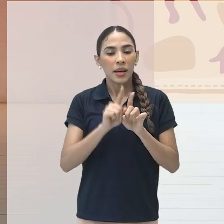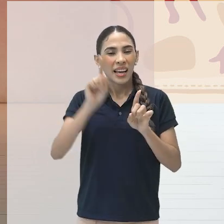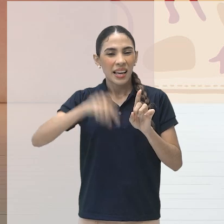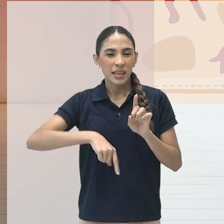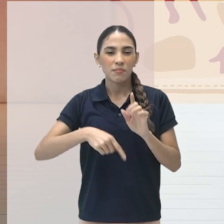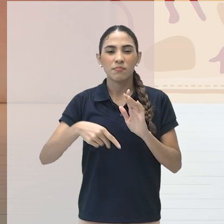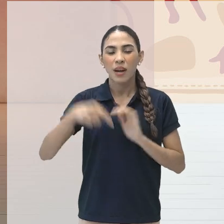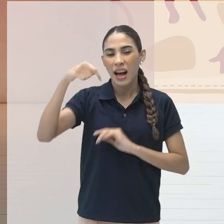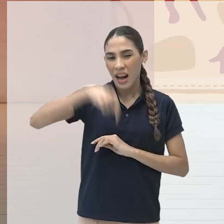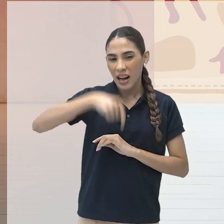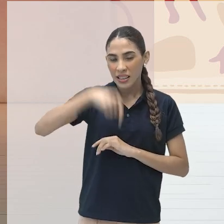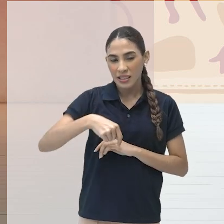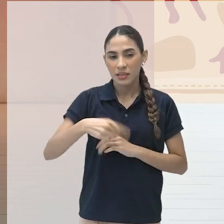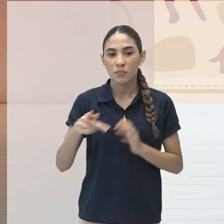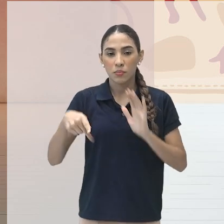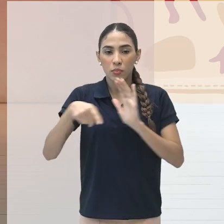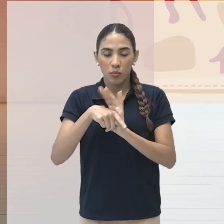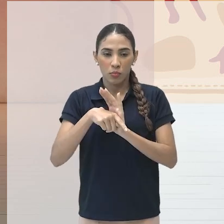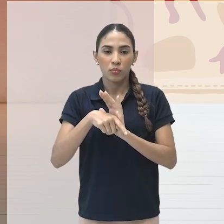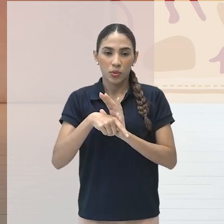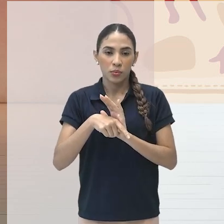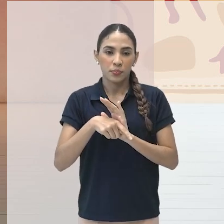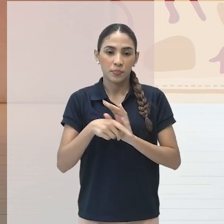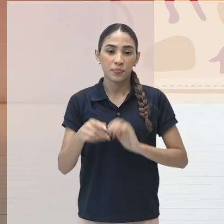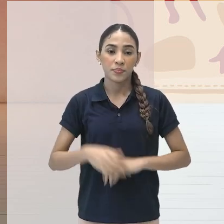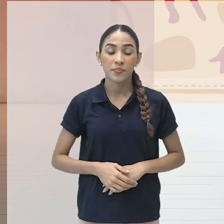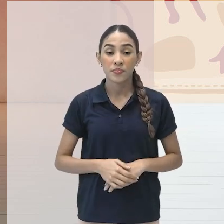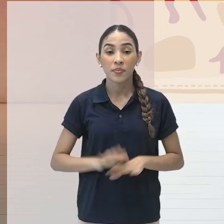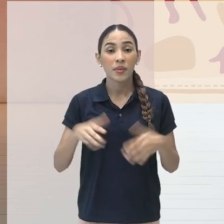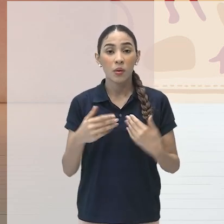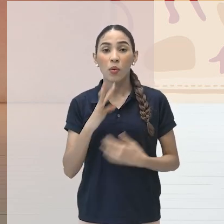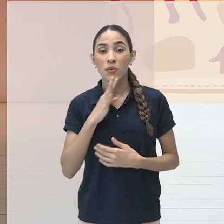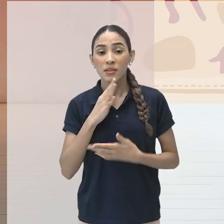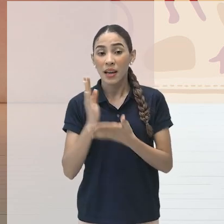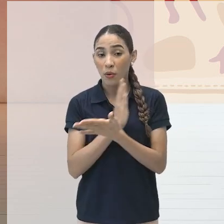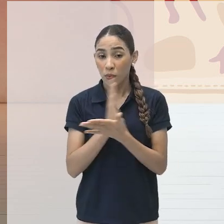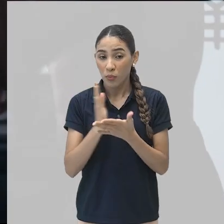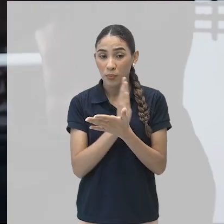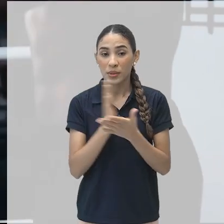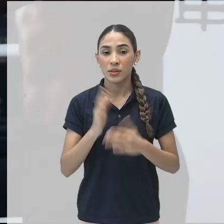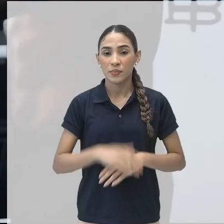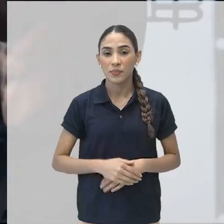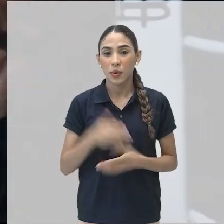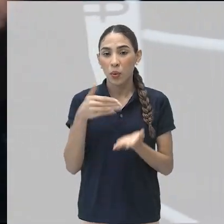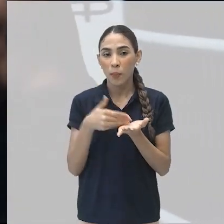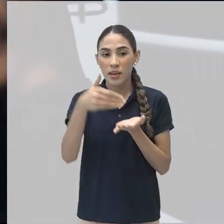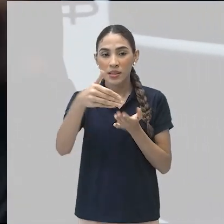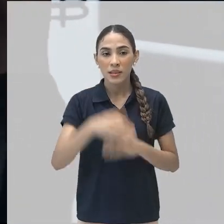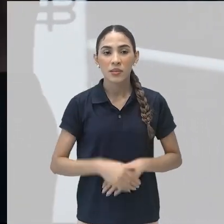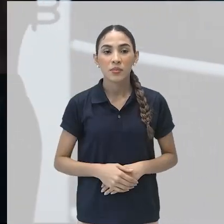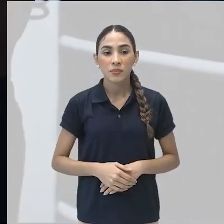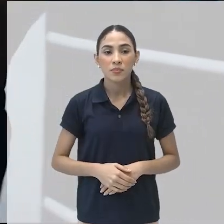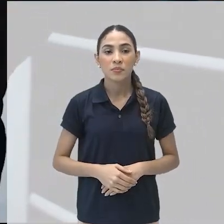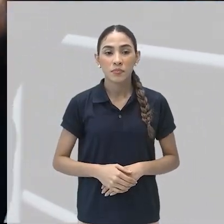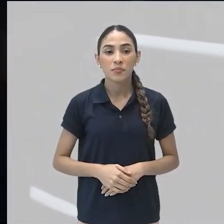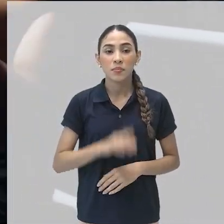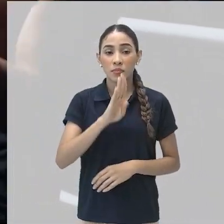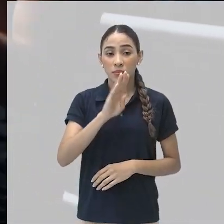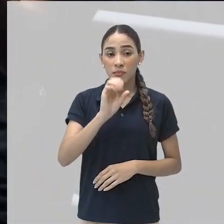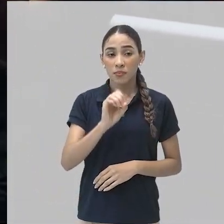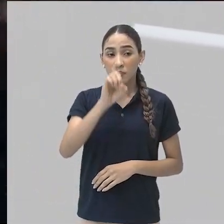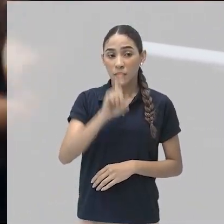parte aqui da nossa realidade. Vamos conhecer algumas delas? Começando pelo nosso